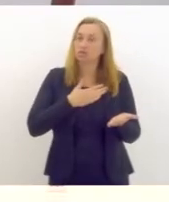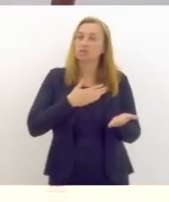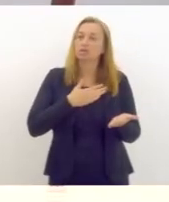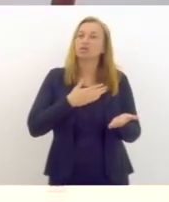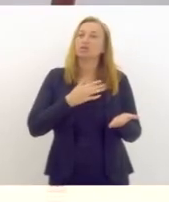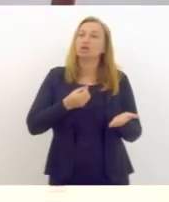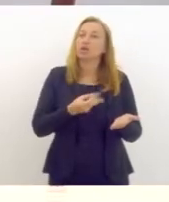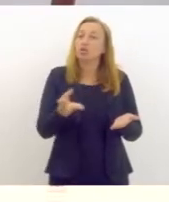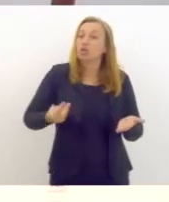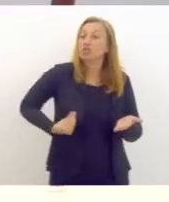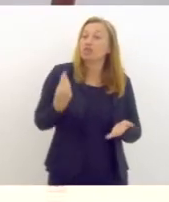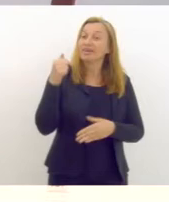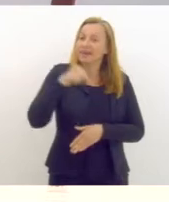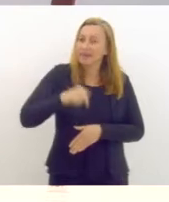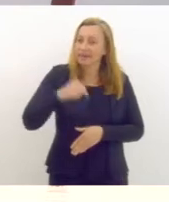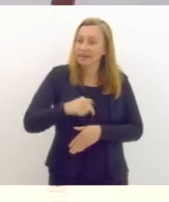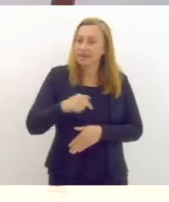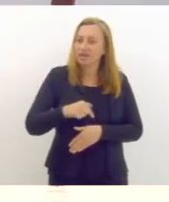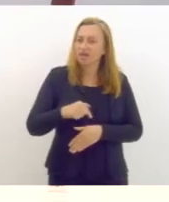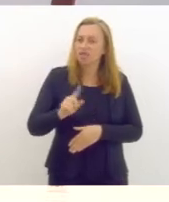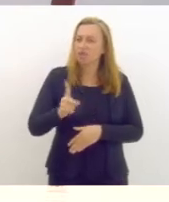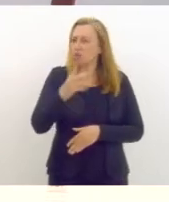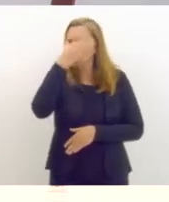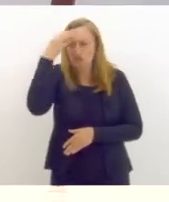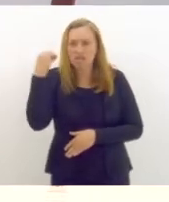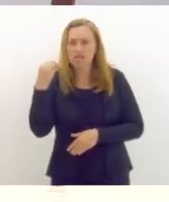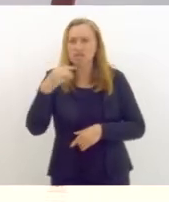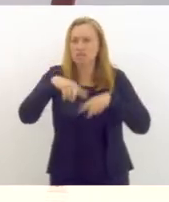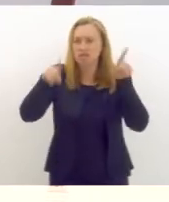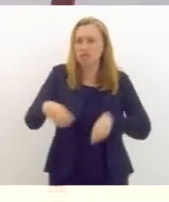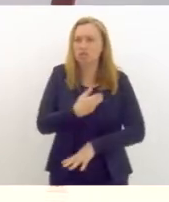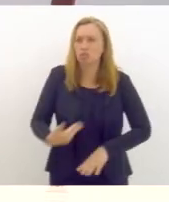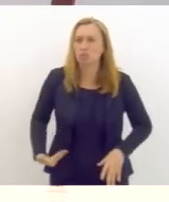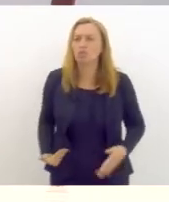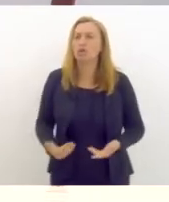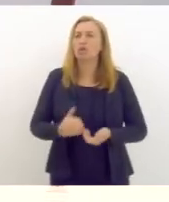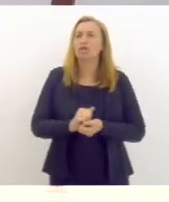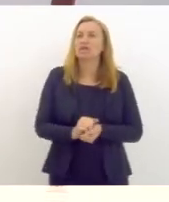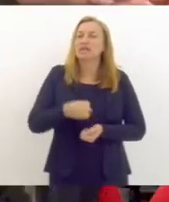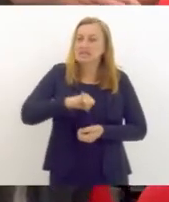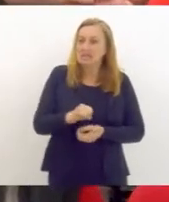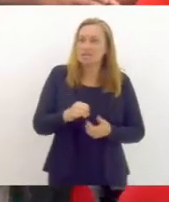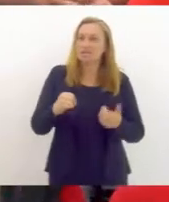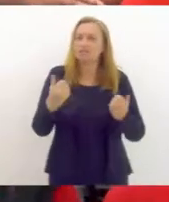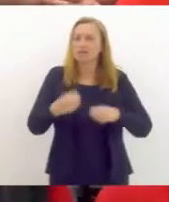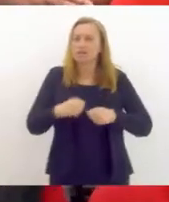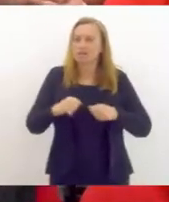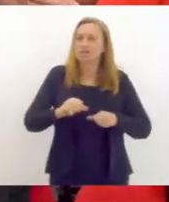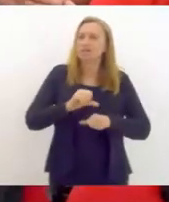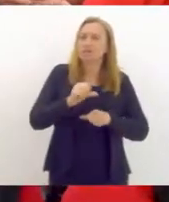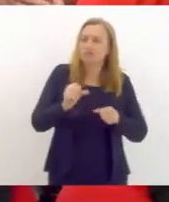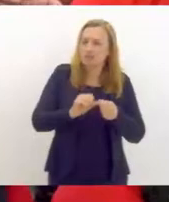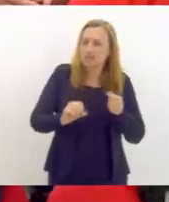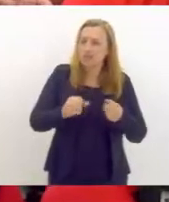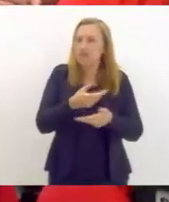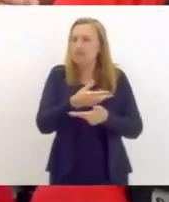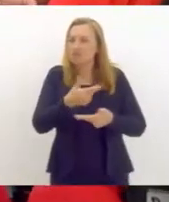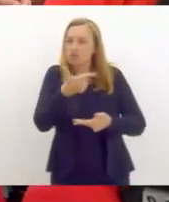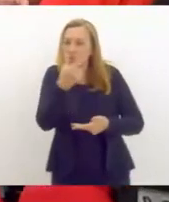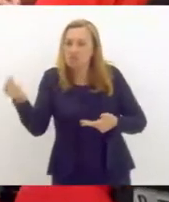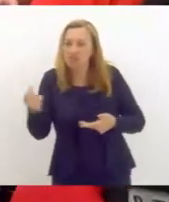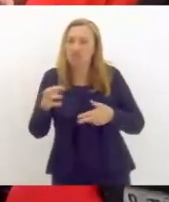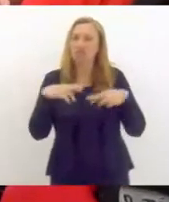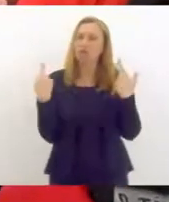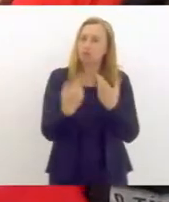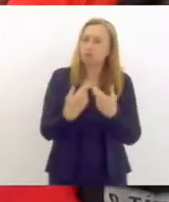na Assembleia Legislativa ninguém aqui vai ficar para trás e se for necessário realizar 200 audiências públicas eu